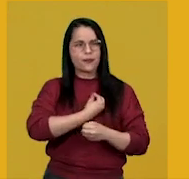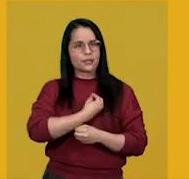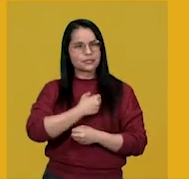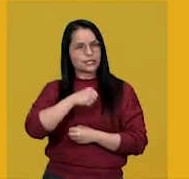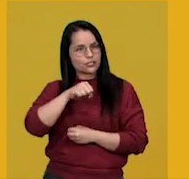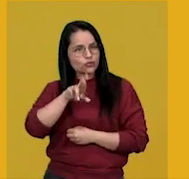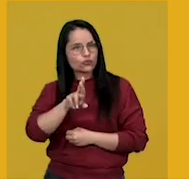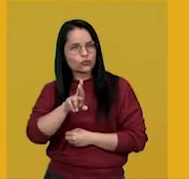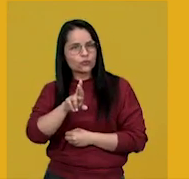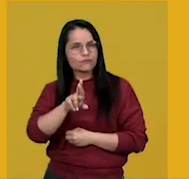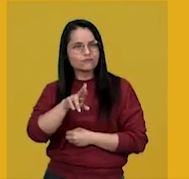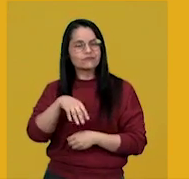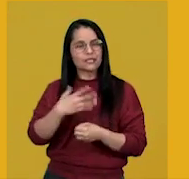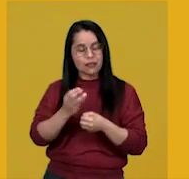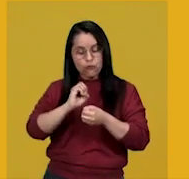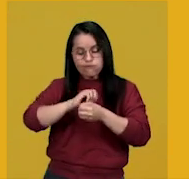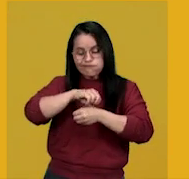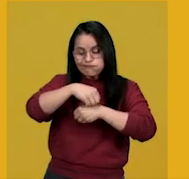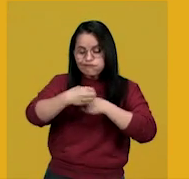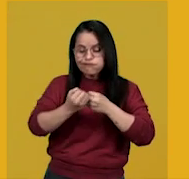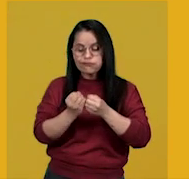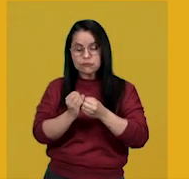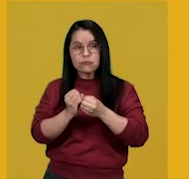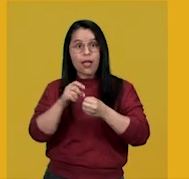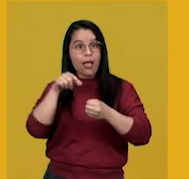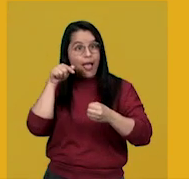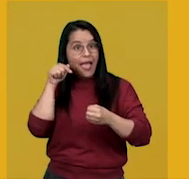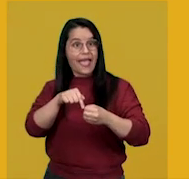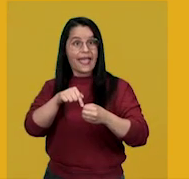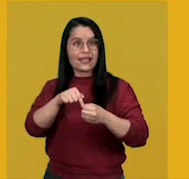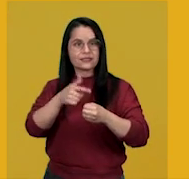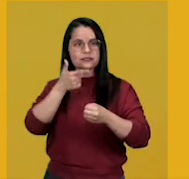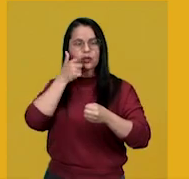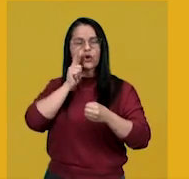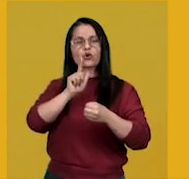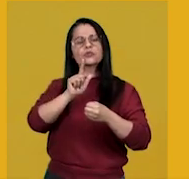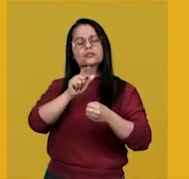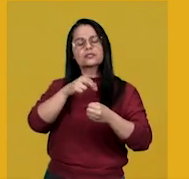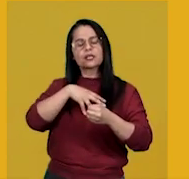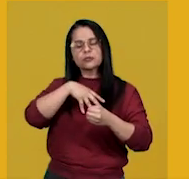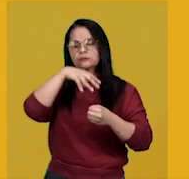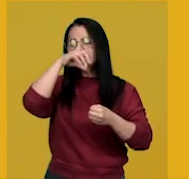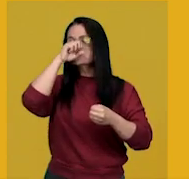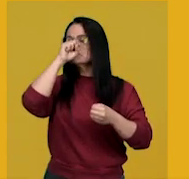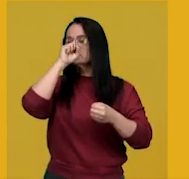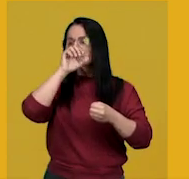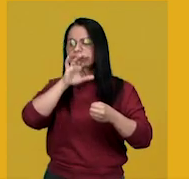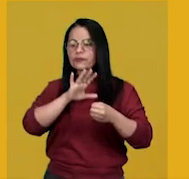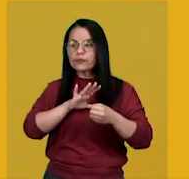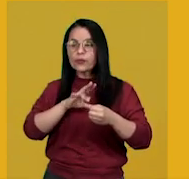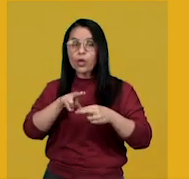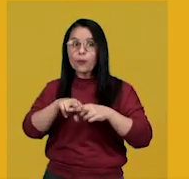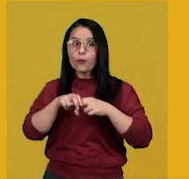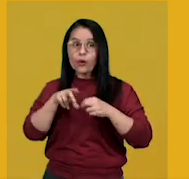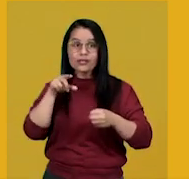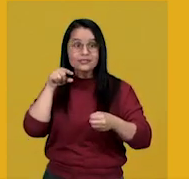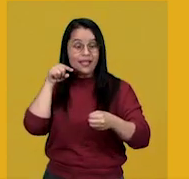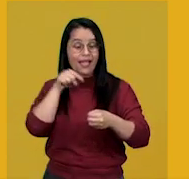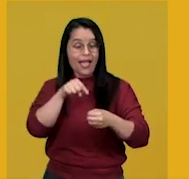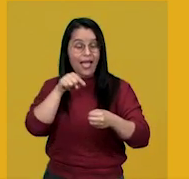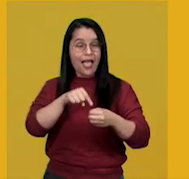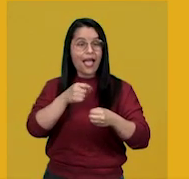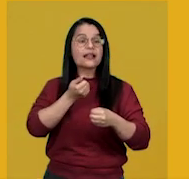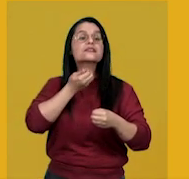são essas moléculas conseguimos respirar normalmente, pois elas